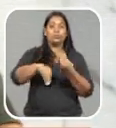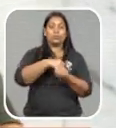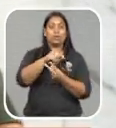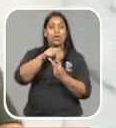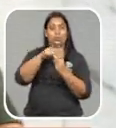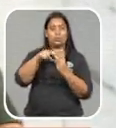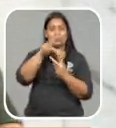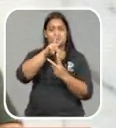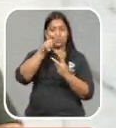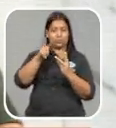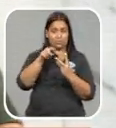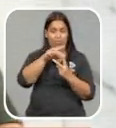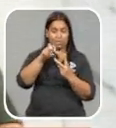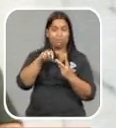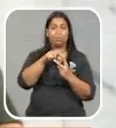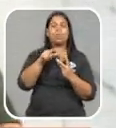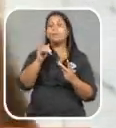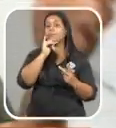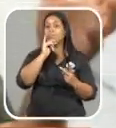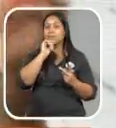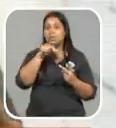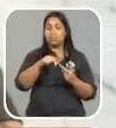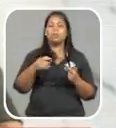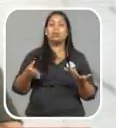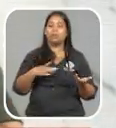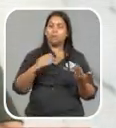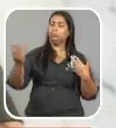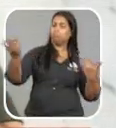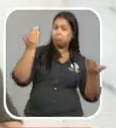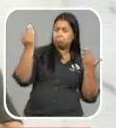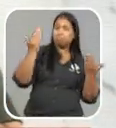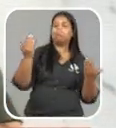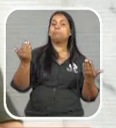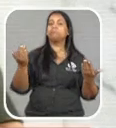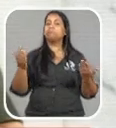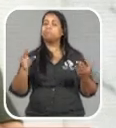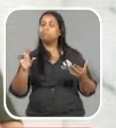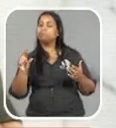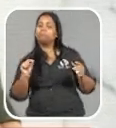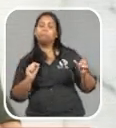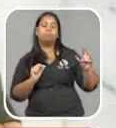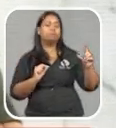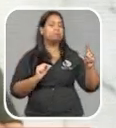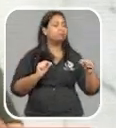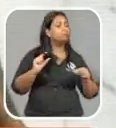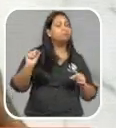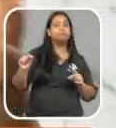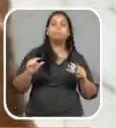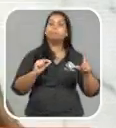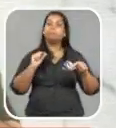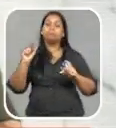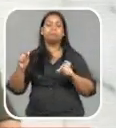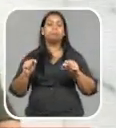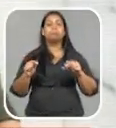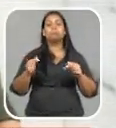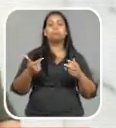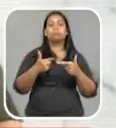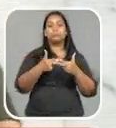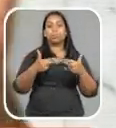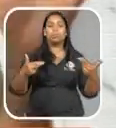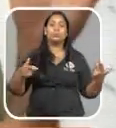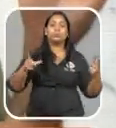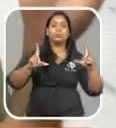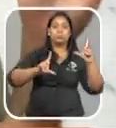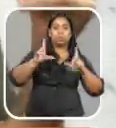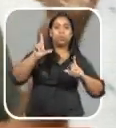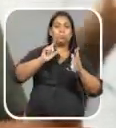tem uma indignação seletiva na casa. Sim. Assim, às vezes, em algum organismo de imprensa e gente que está fazendo o debate.